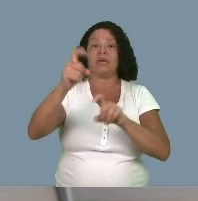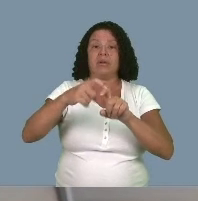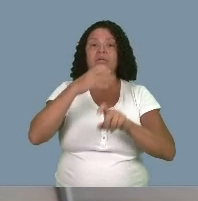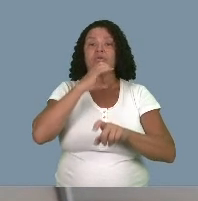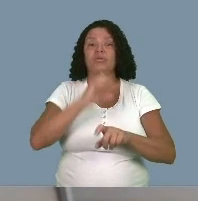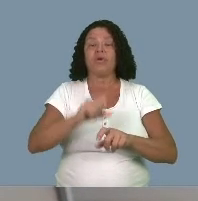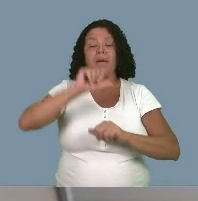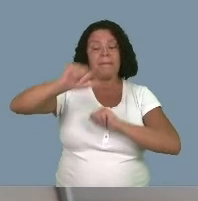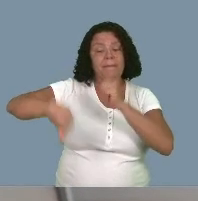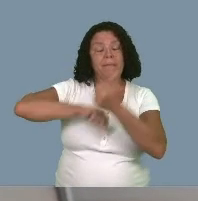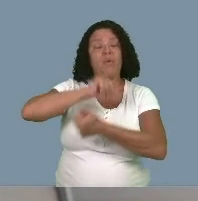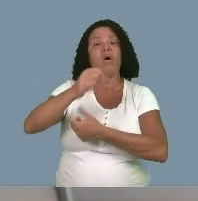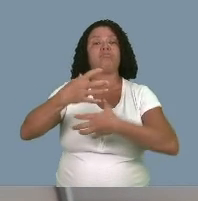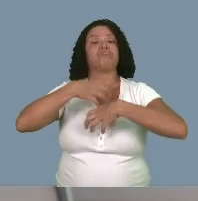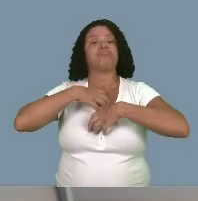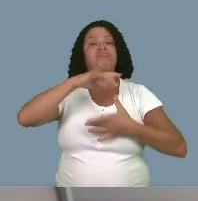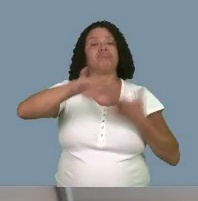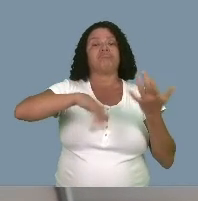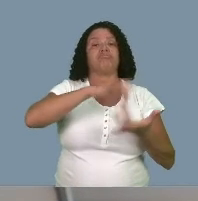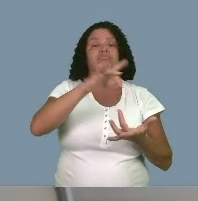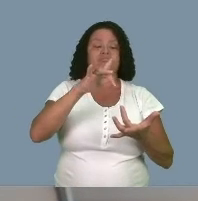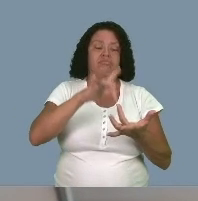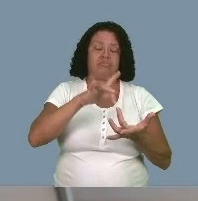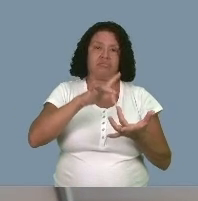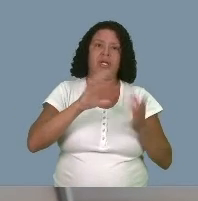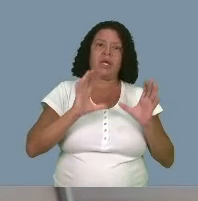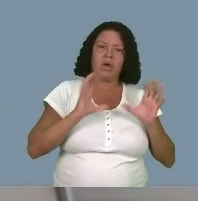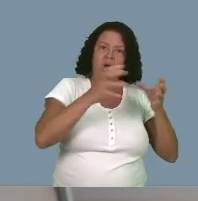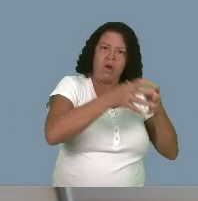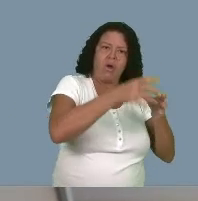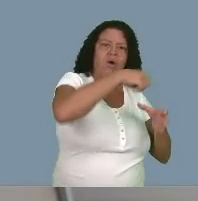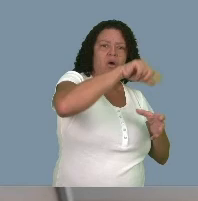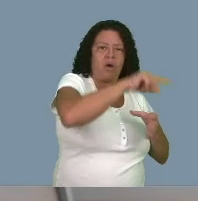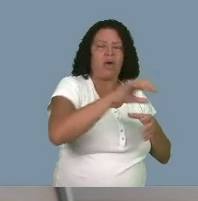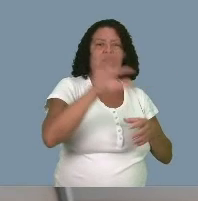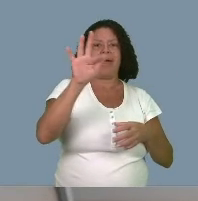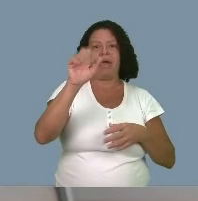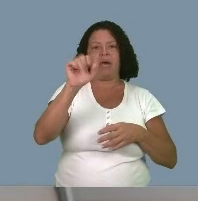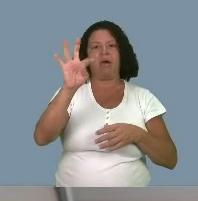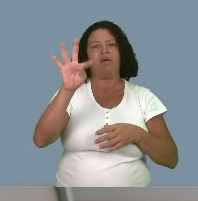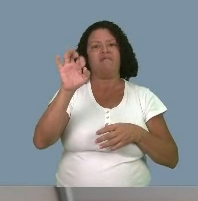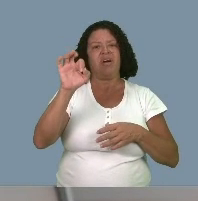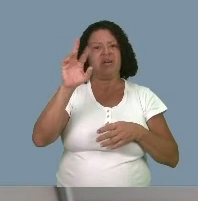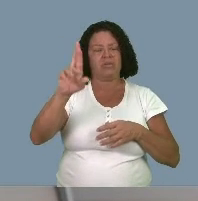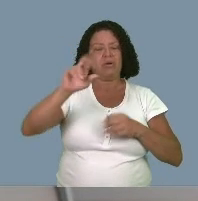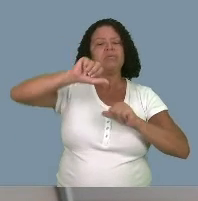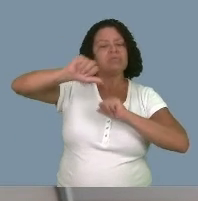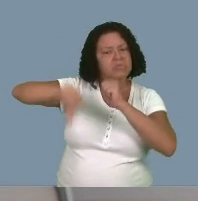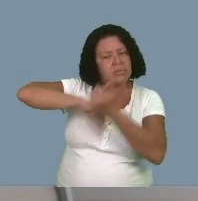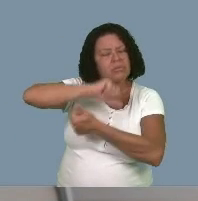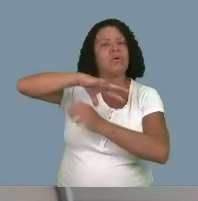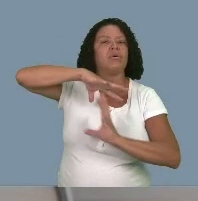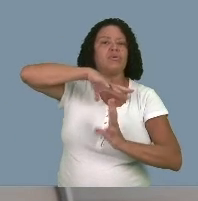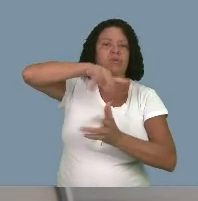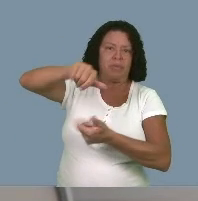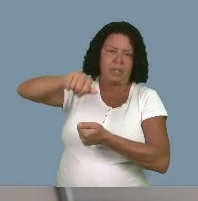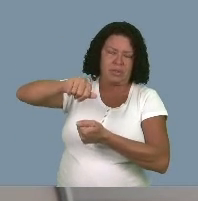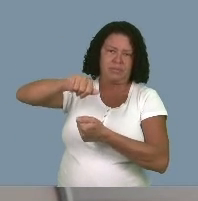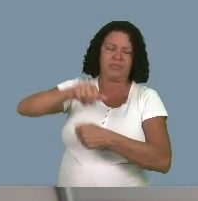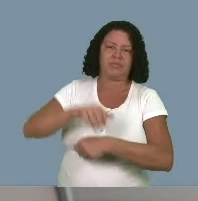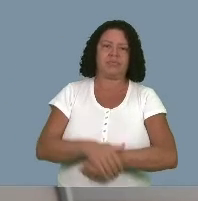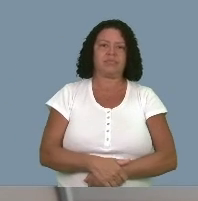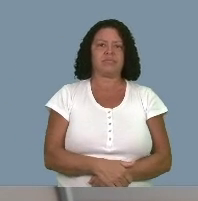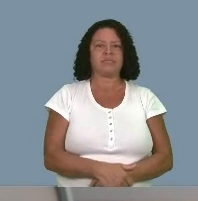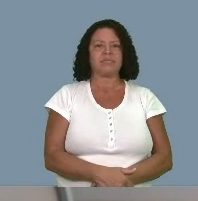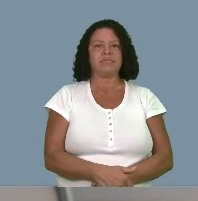da transformação íntima e coletiva como fator determinante da transformação do planeta.